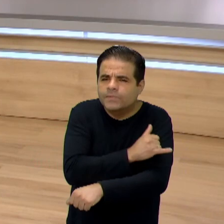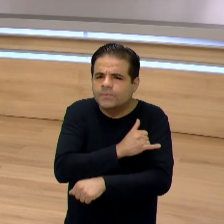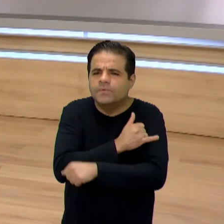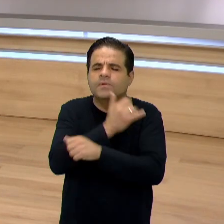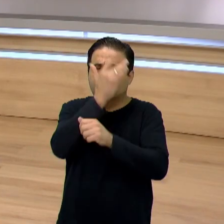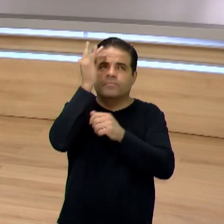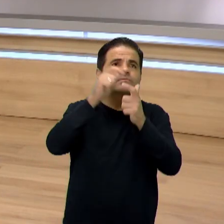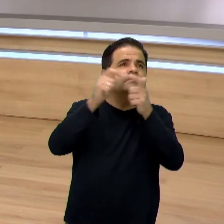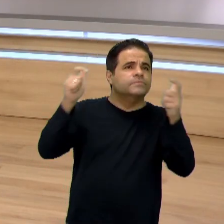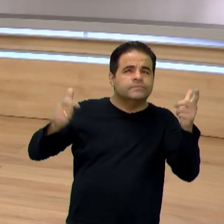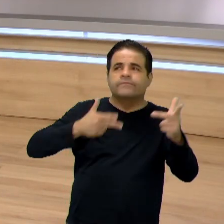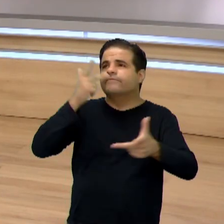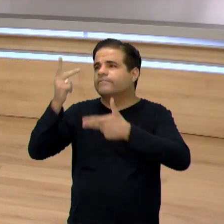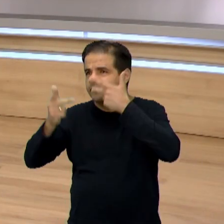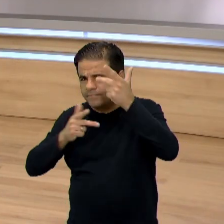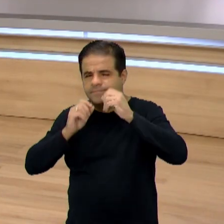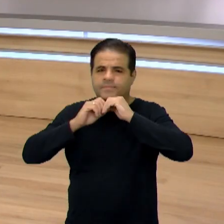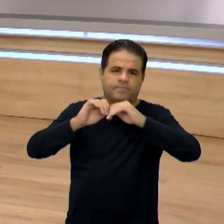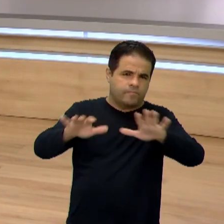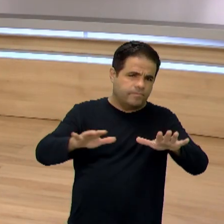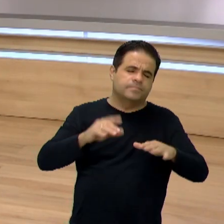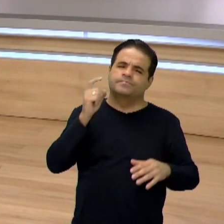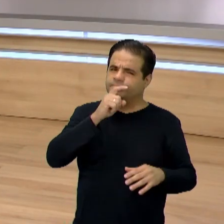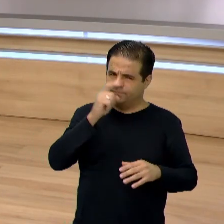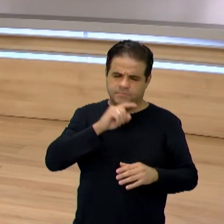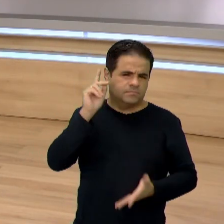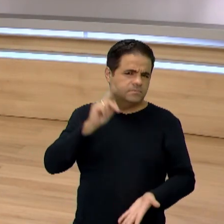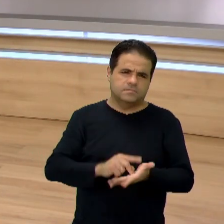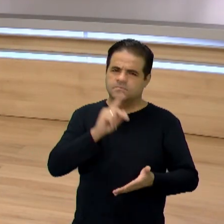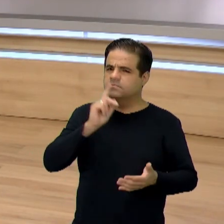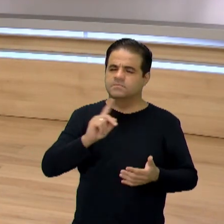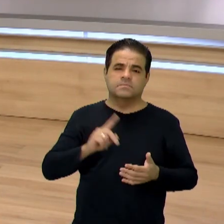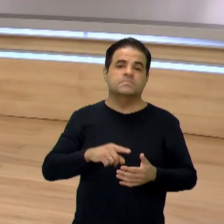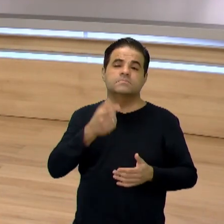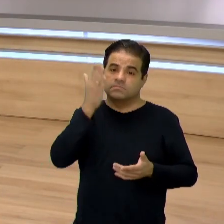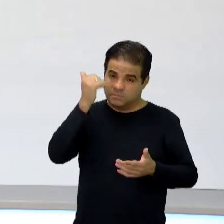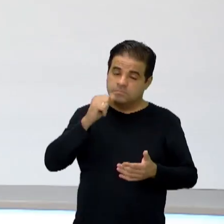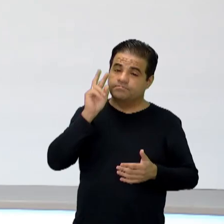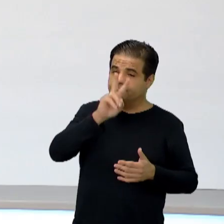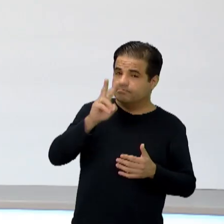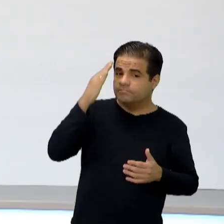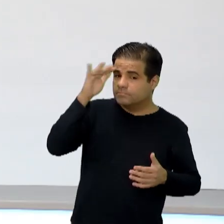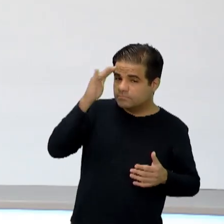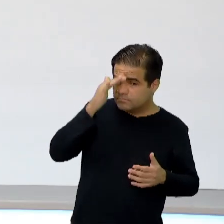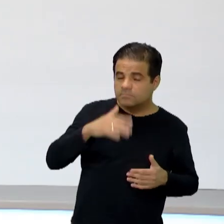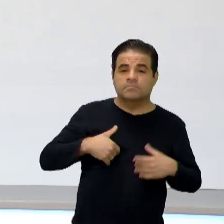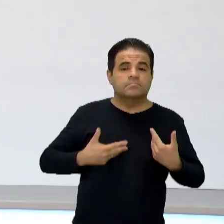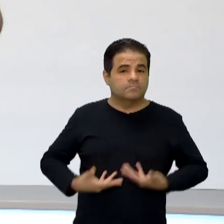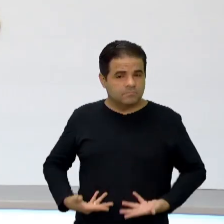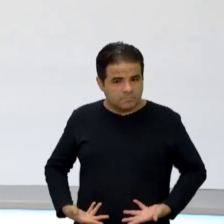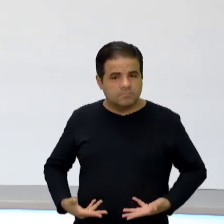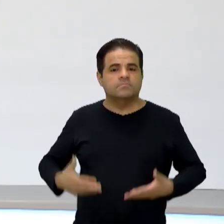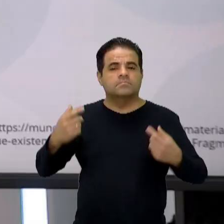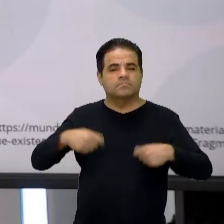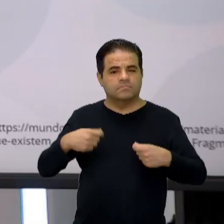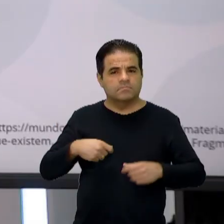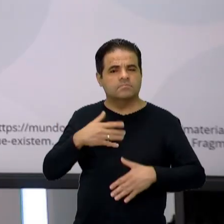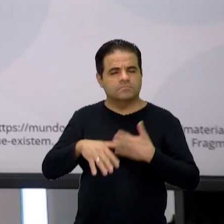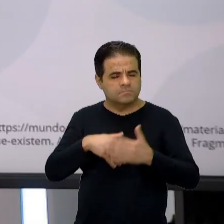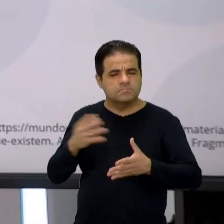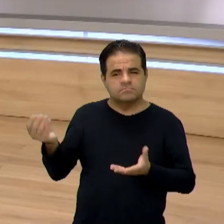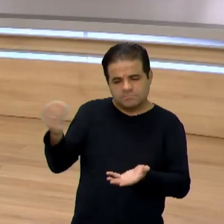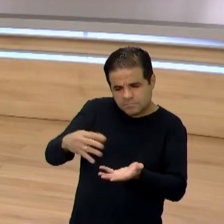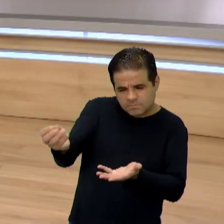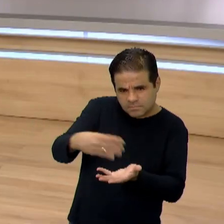como normalmente as pessoas costumam falar, né? Exato, pelo que nós conseguimos já entender, que são os